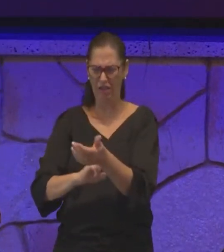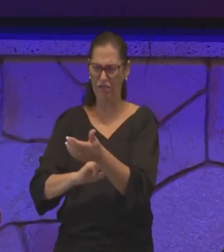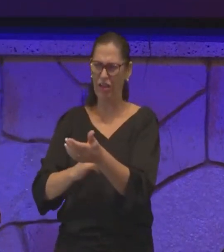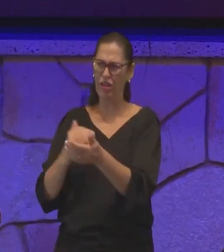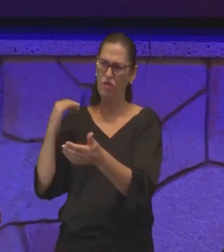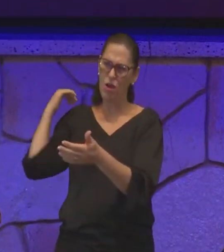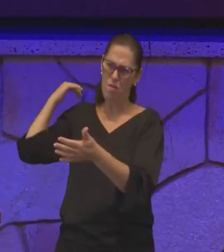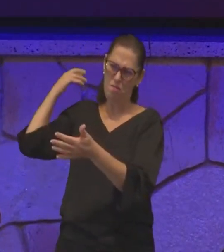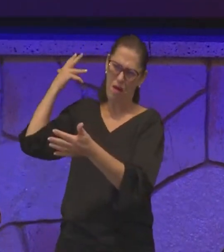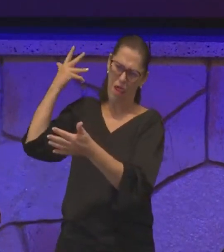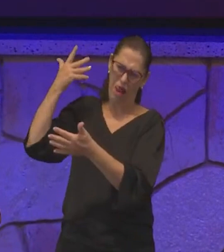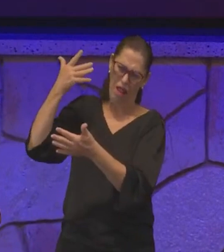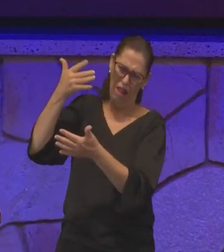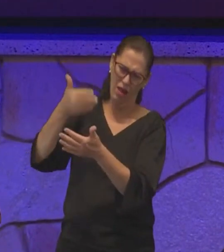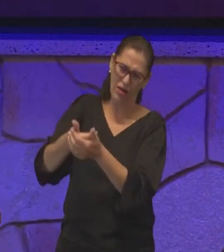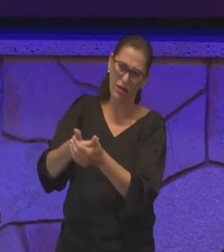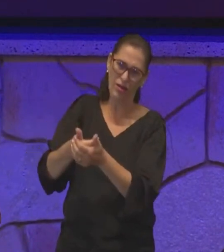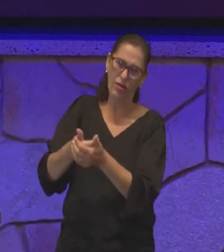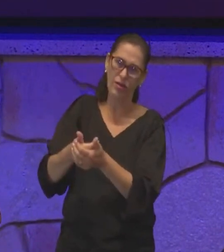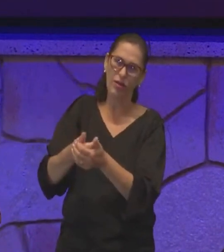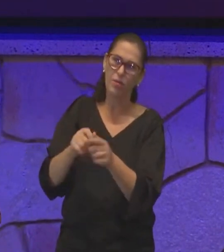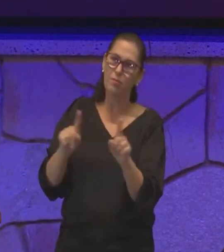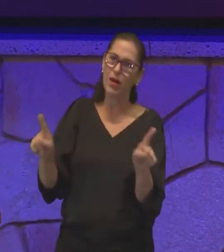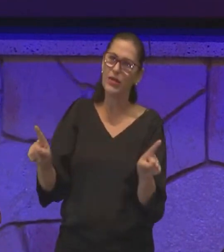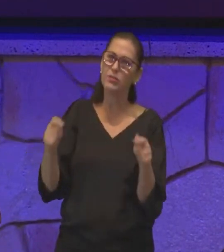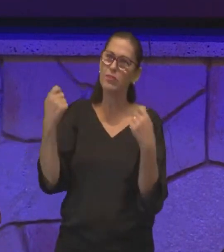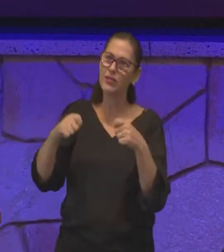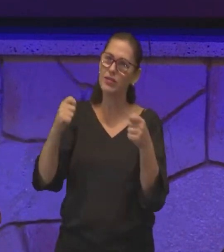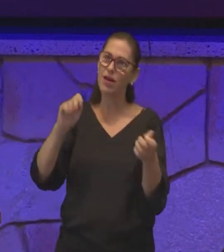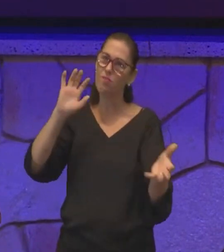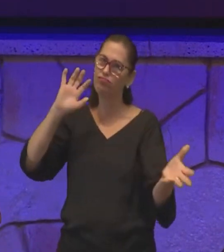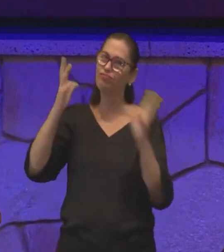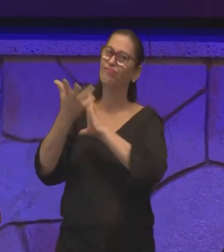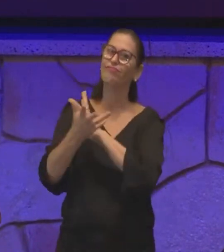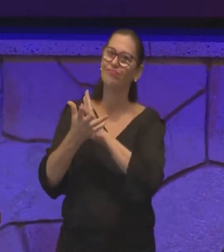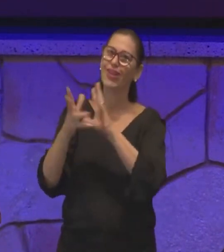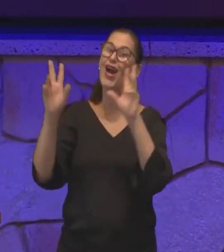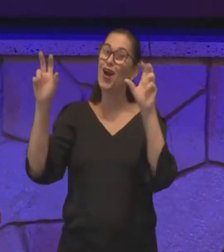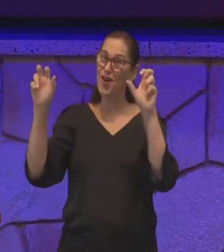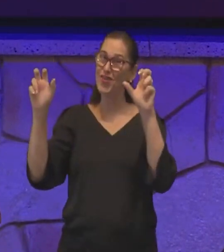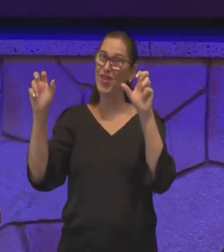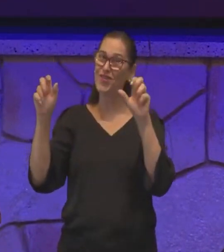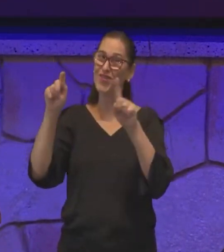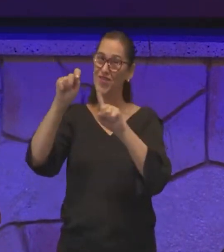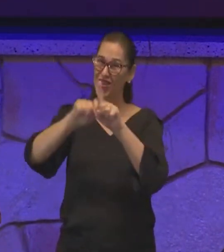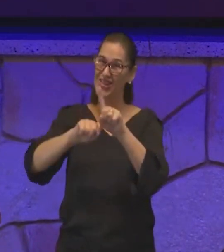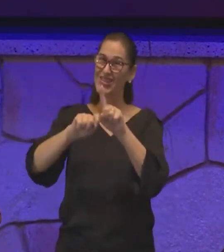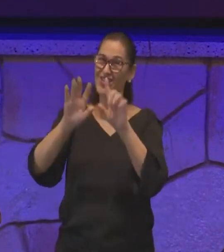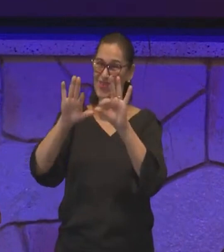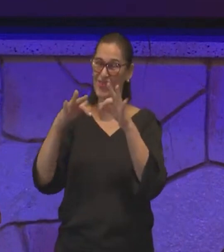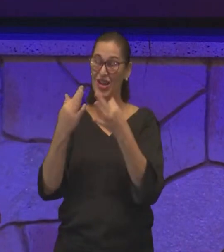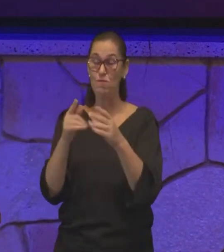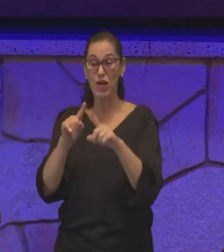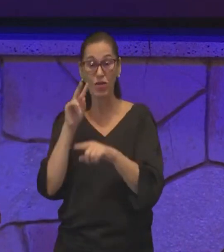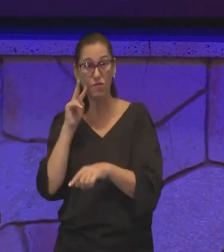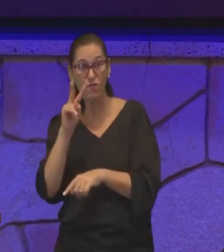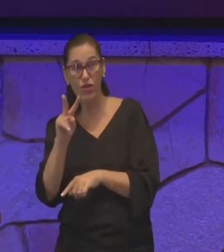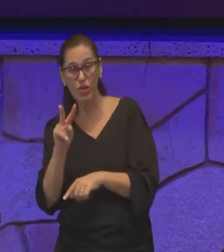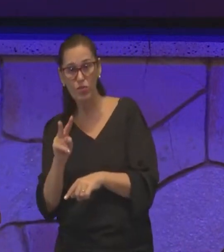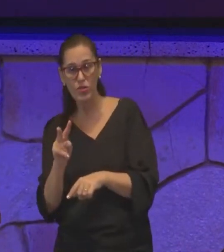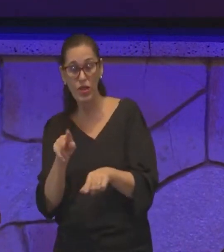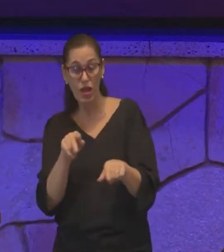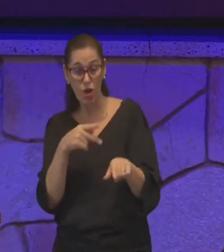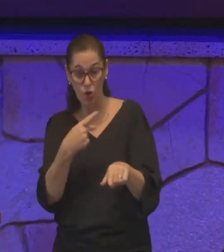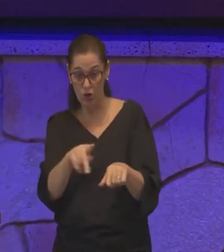não resolviam. Isso é um tema para o mês da família. Mas aqui nós encontramos estes